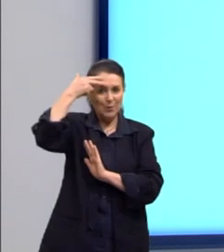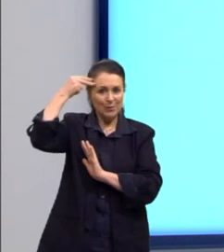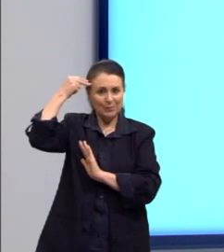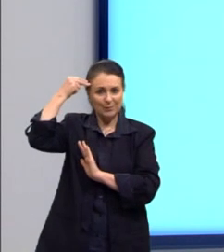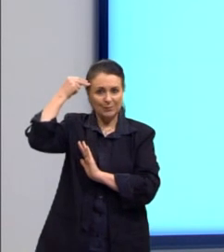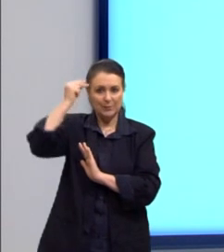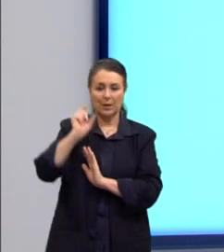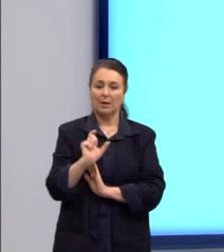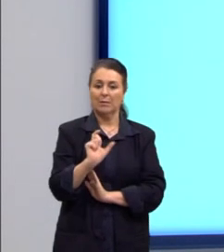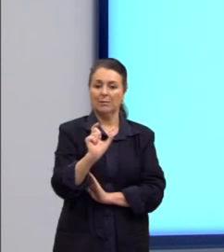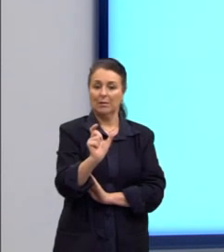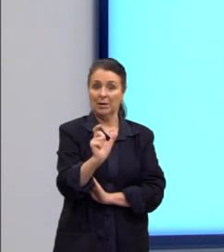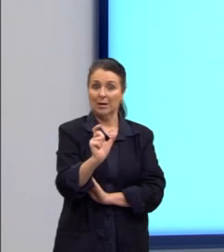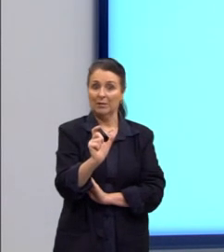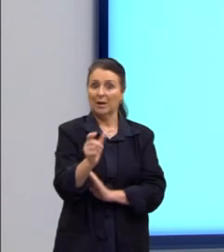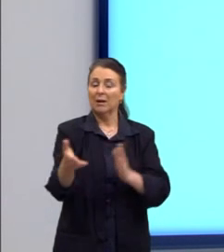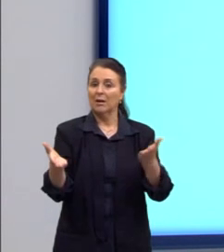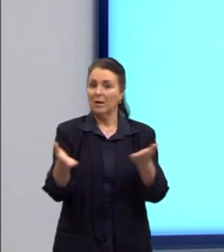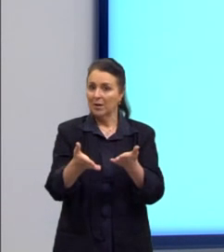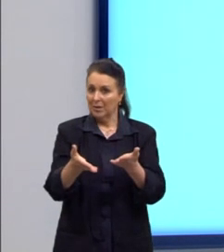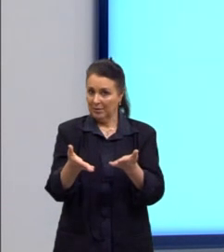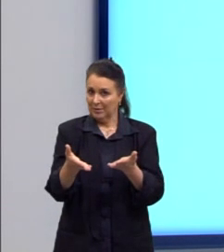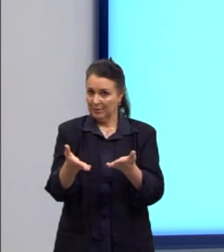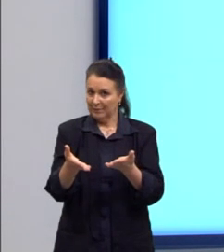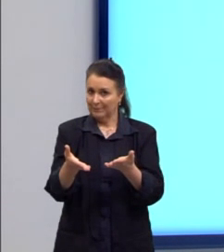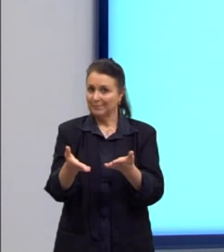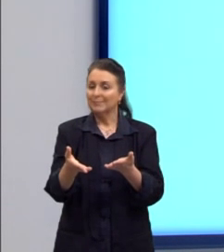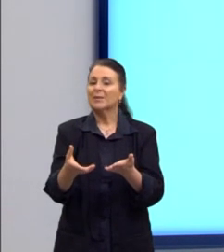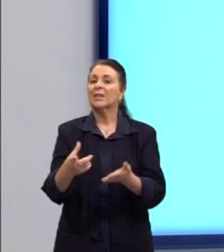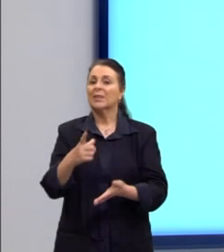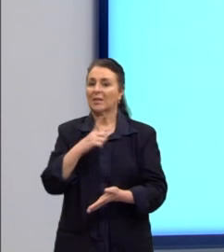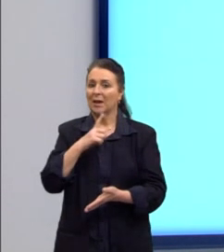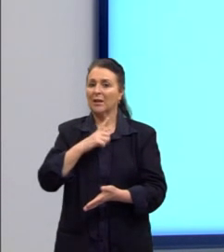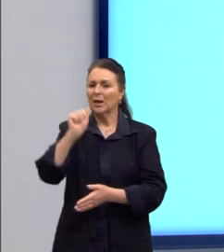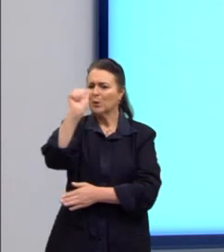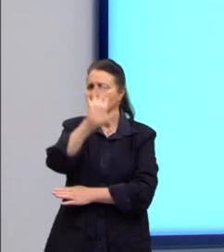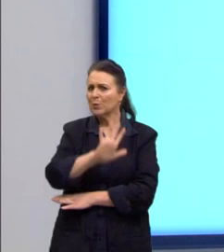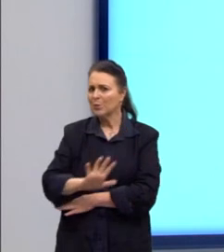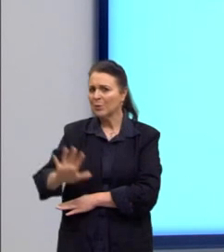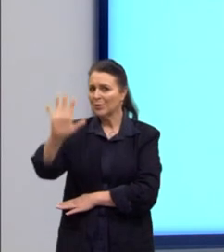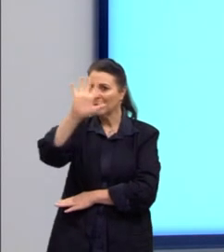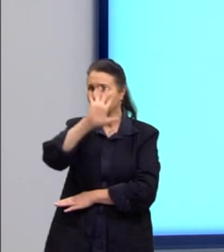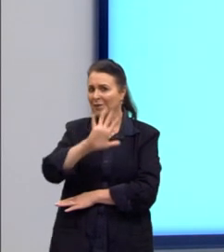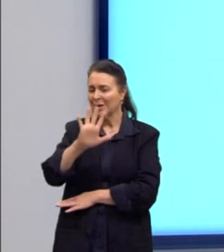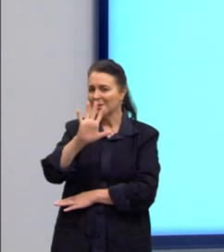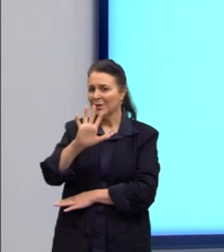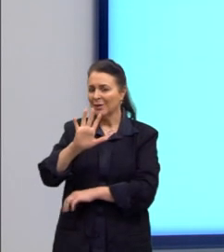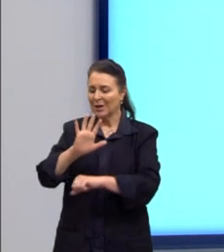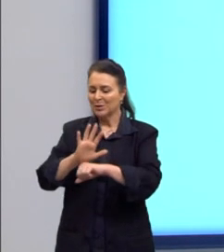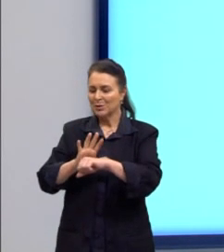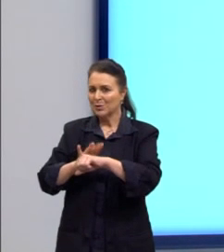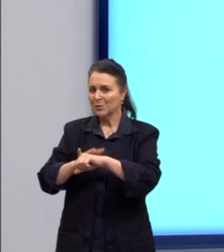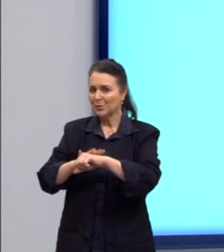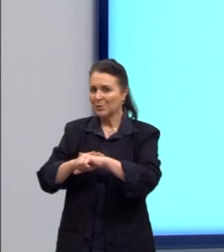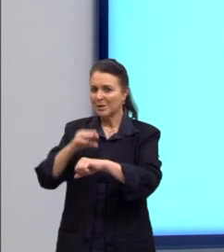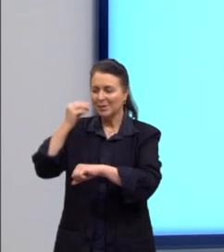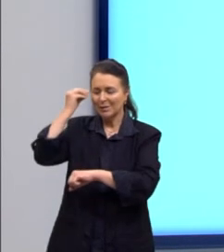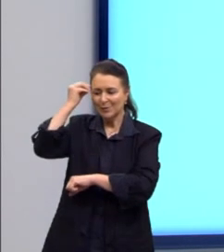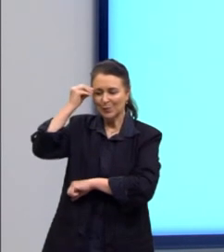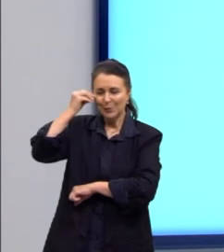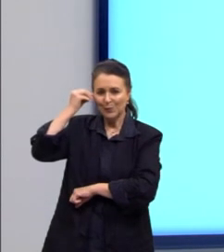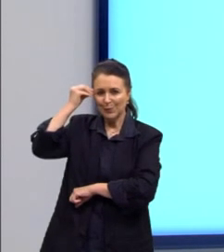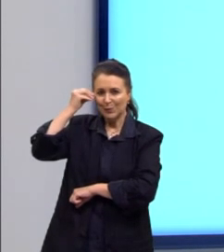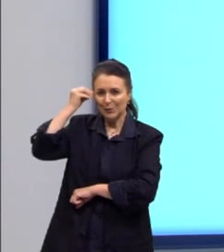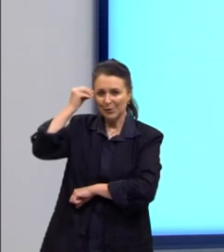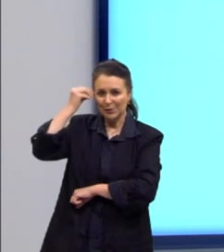mesma palavra muitas vezes está presente no universo das doenças psíquicas psiquiátricas